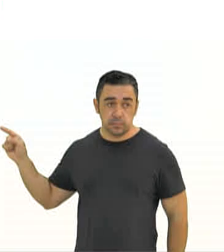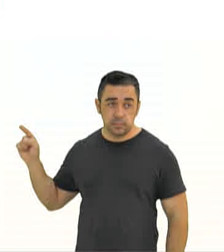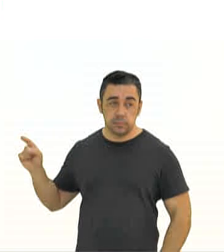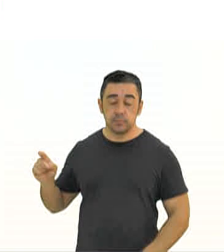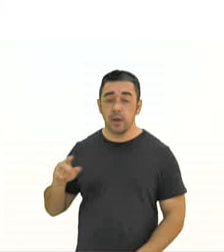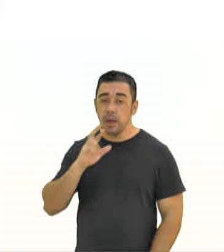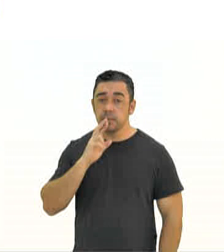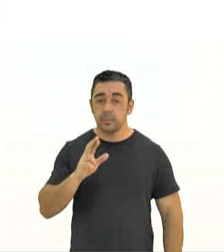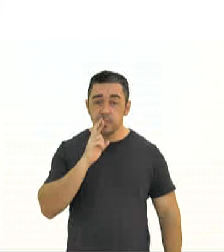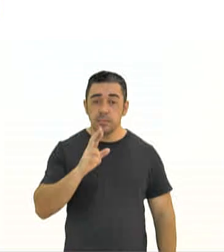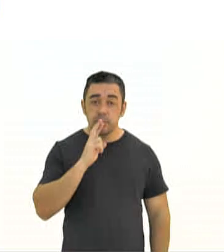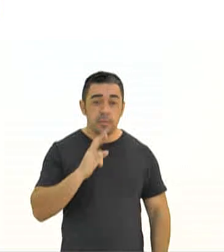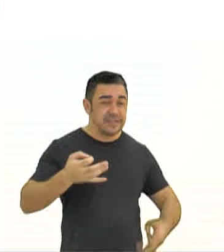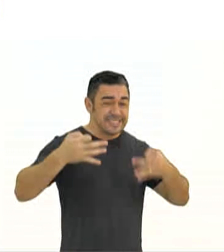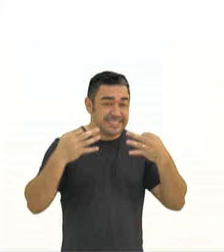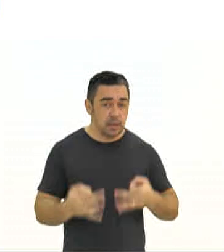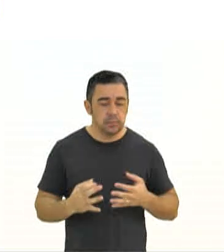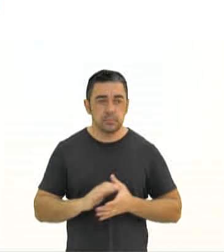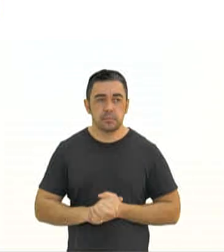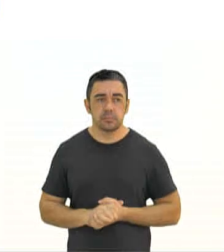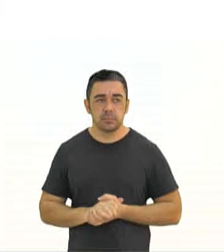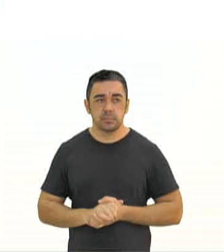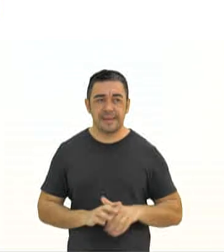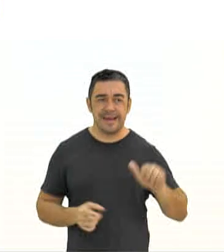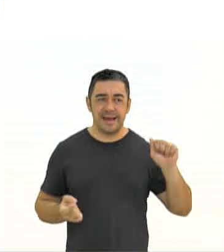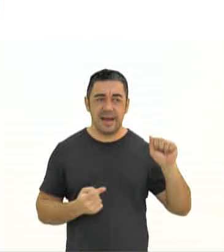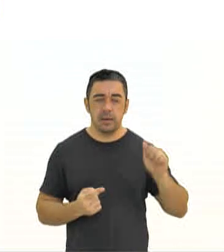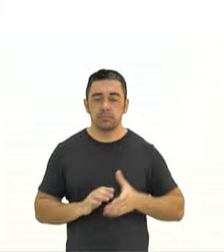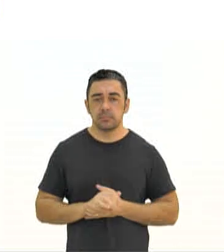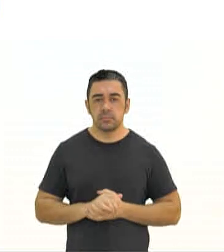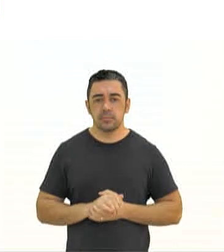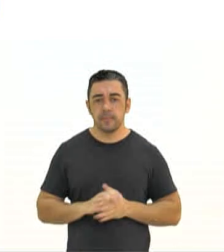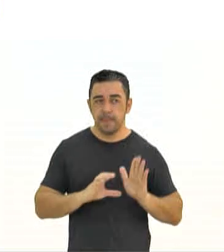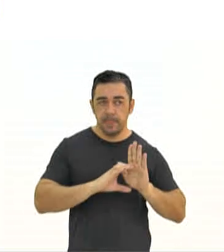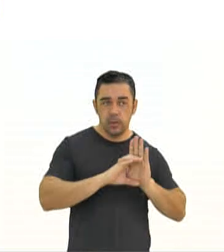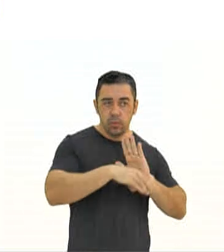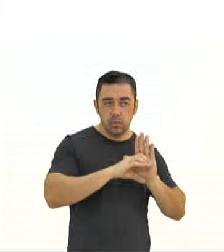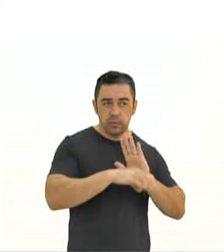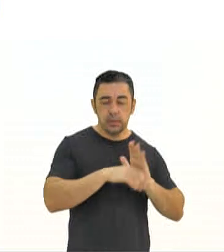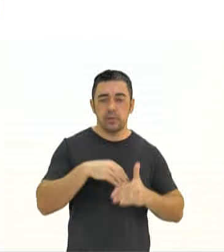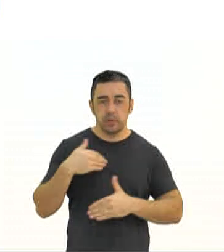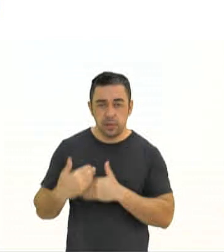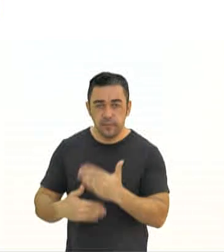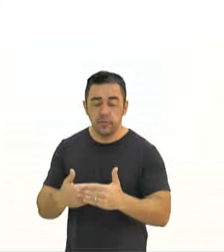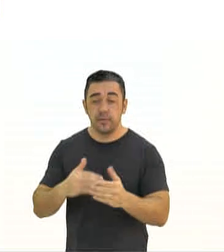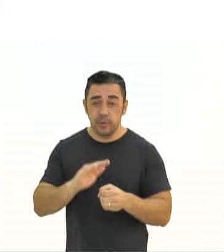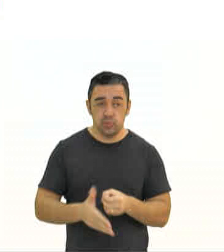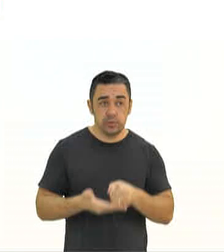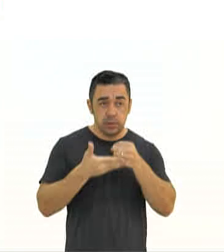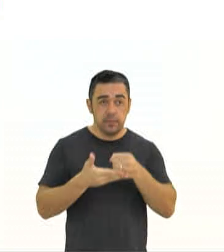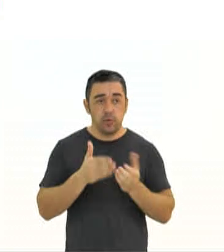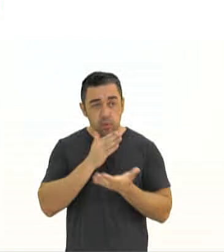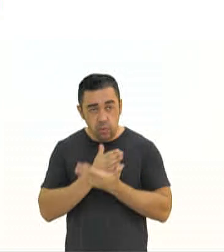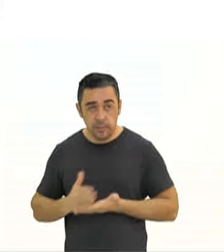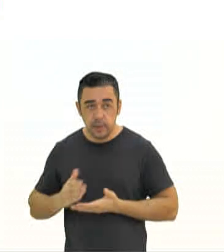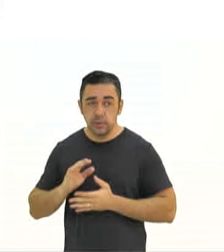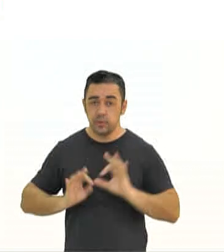Vamos marcar a alternativa correta? Na letra A, diz assim, o conceito de desenvolvimento sustentável começou a